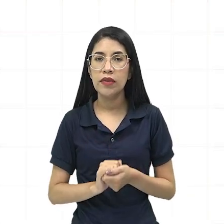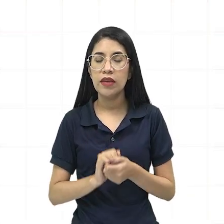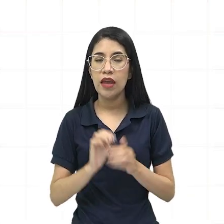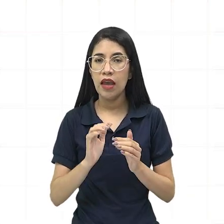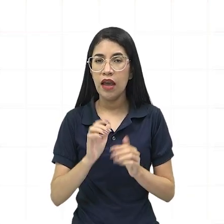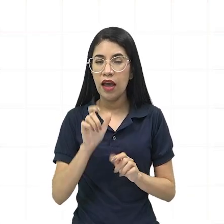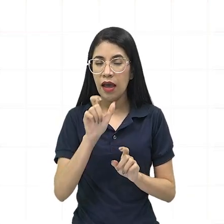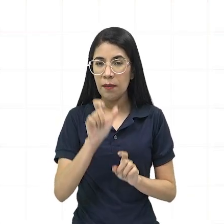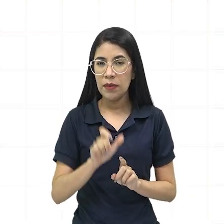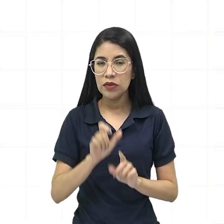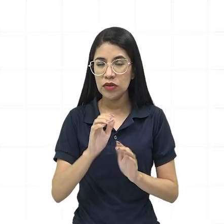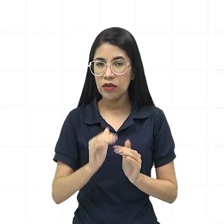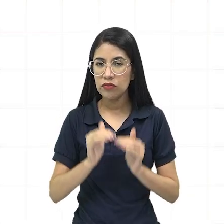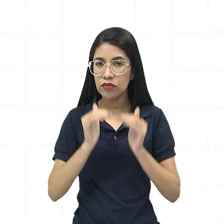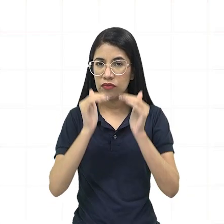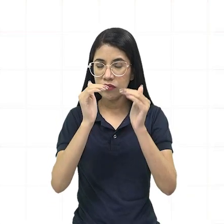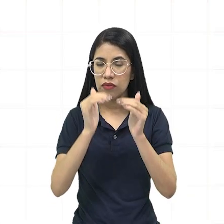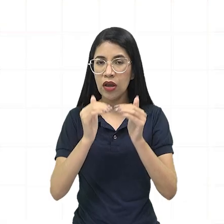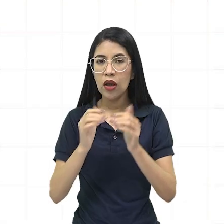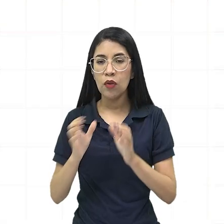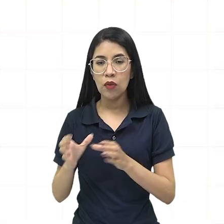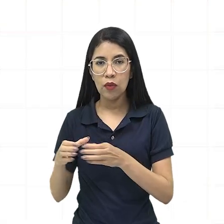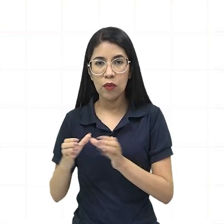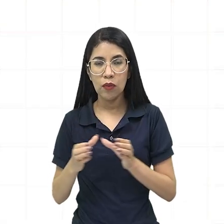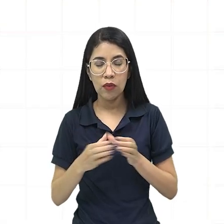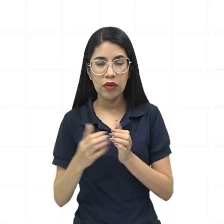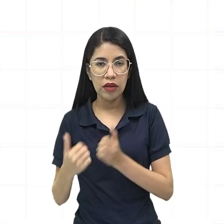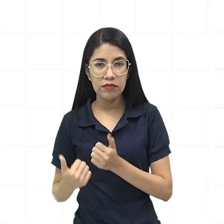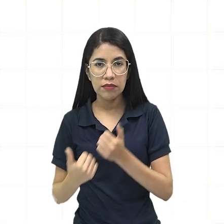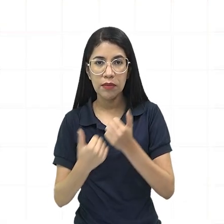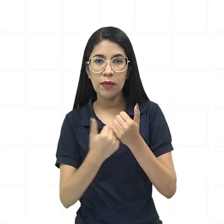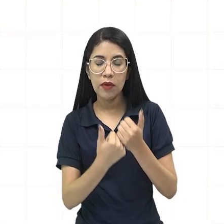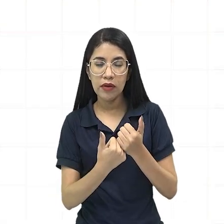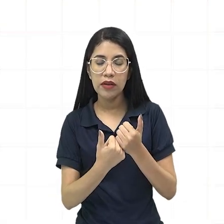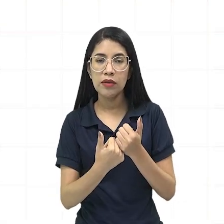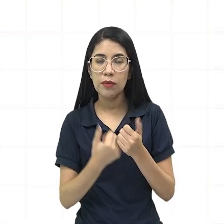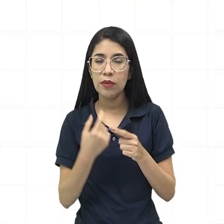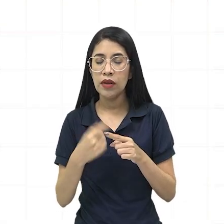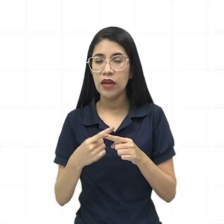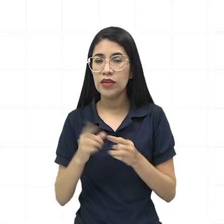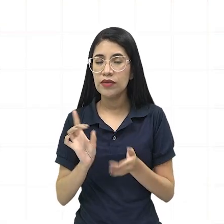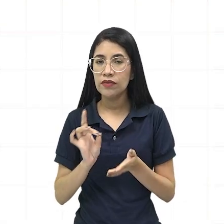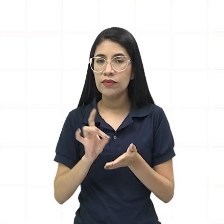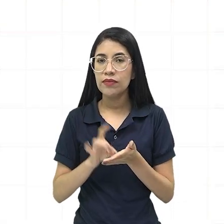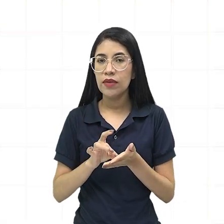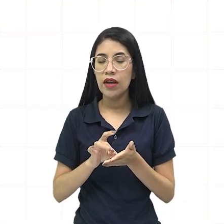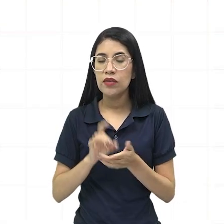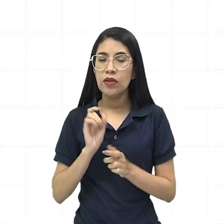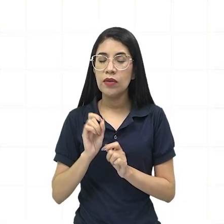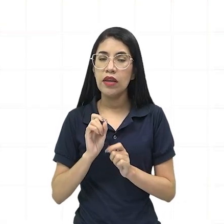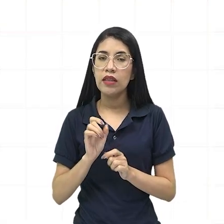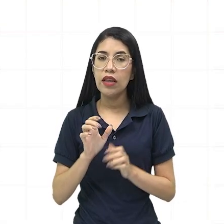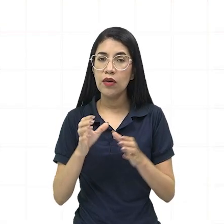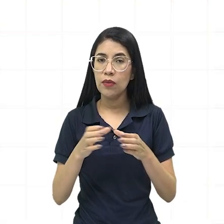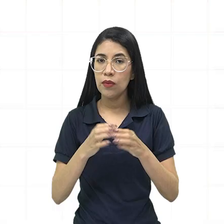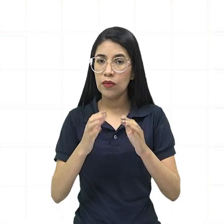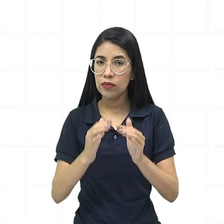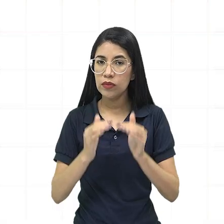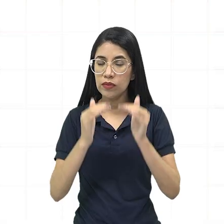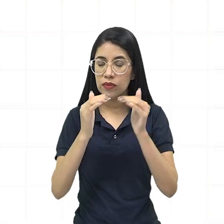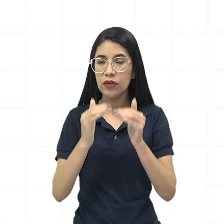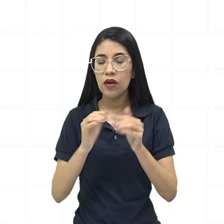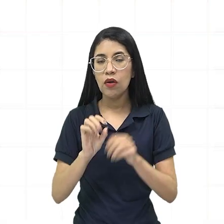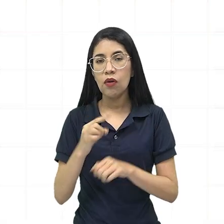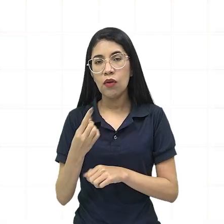topo com dois grupos ali ajudando, né, por tratar de ser de fato um grupo mais evoluído,